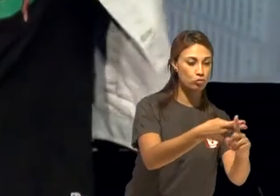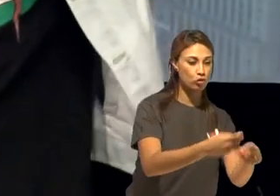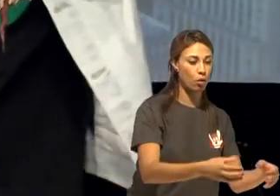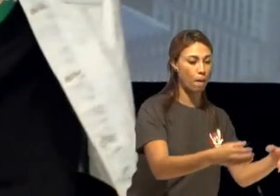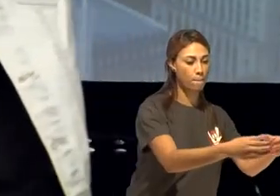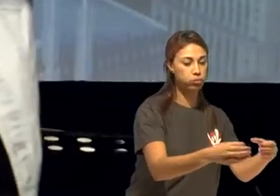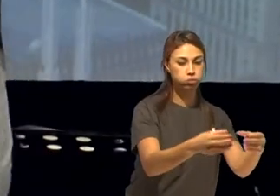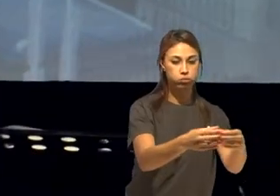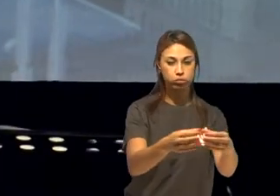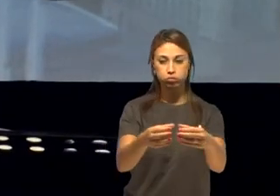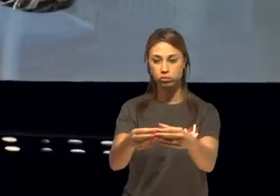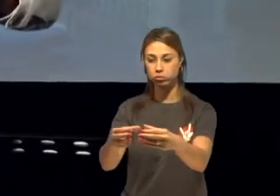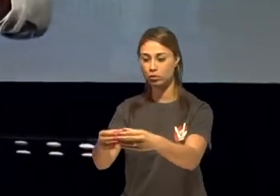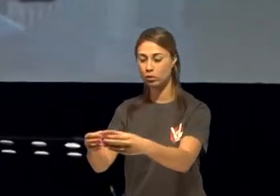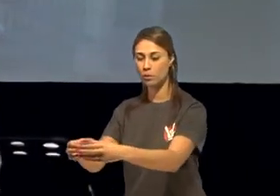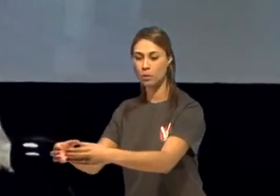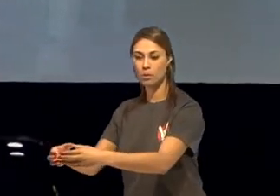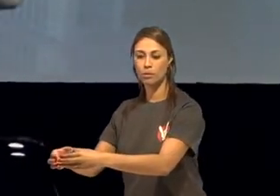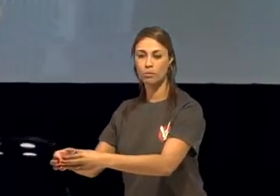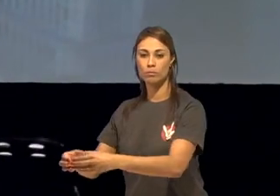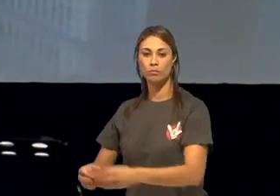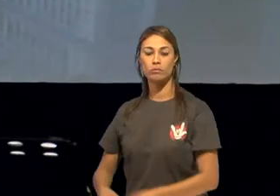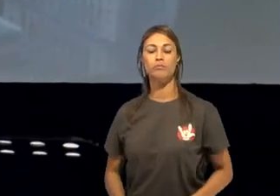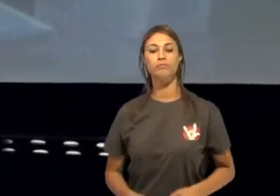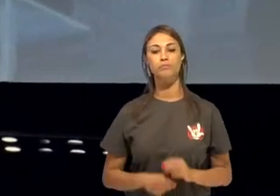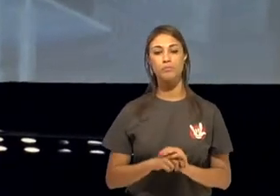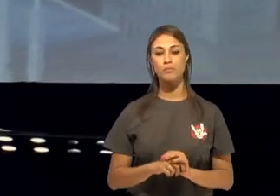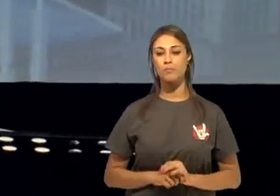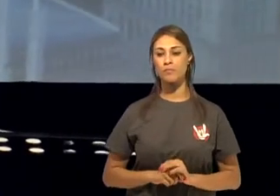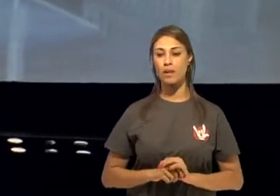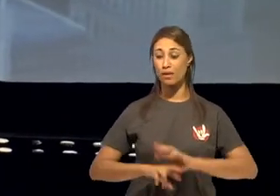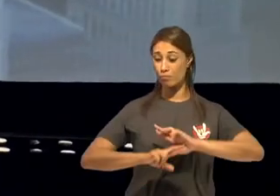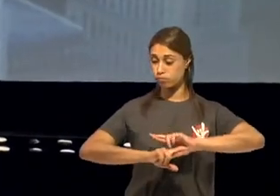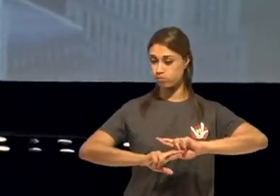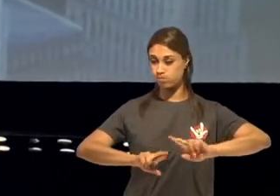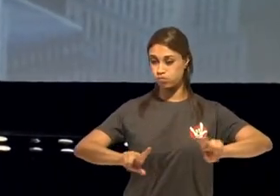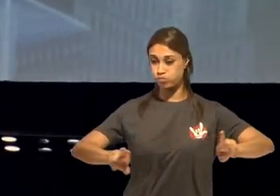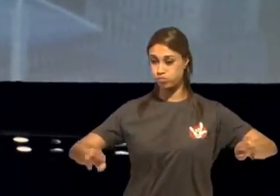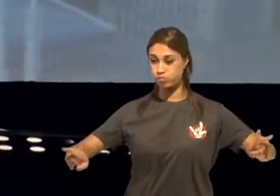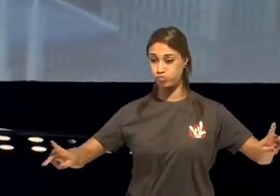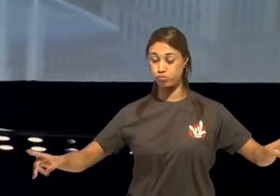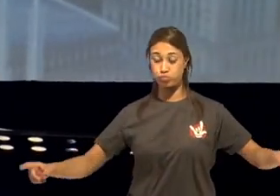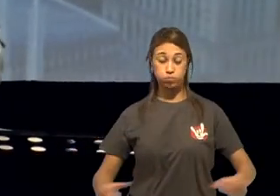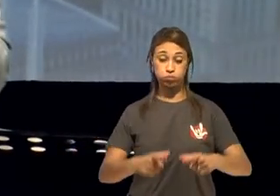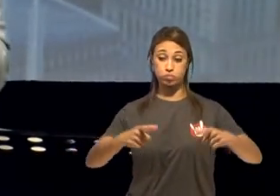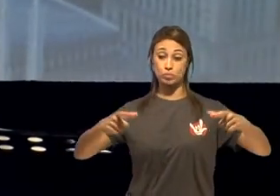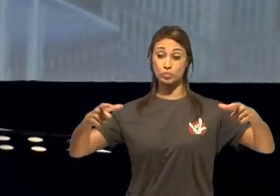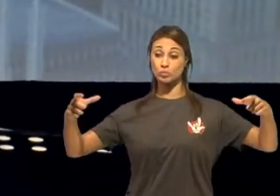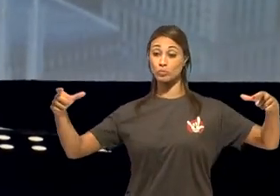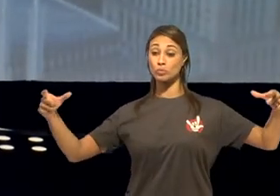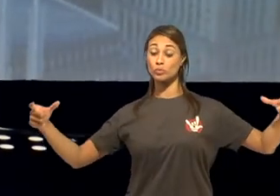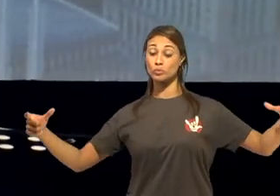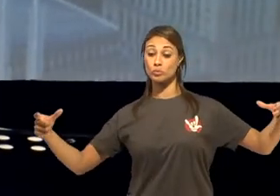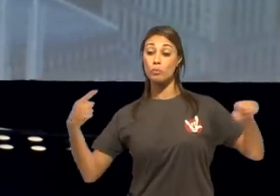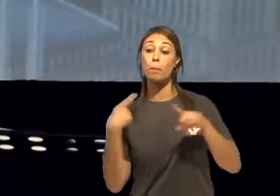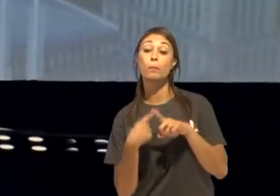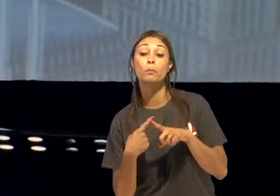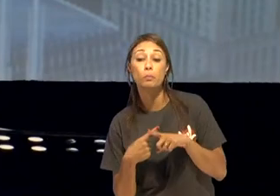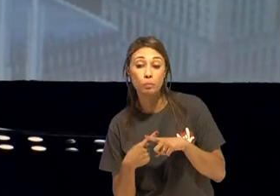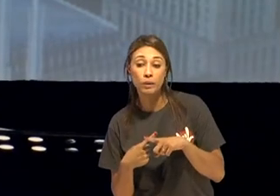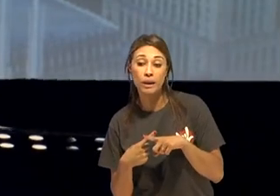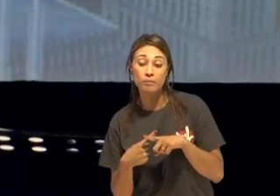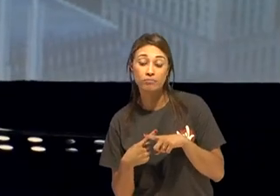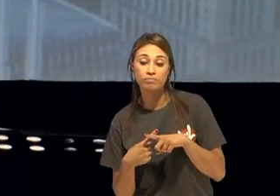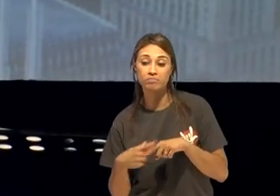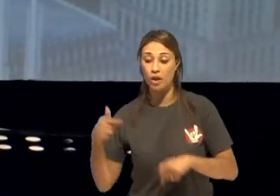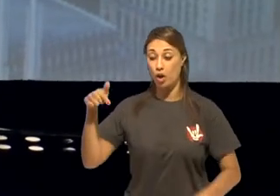pum, aí o Giovanni para o Roberto Reggiani, pum, aí o Rick começou a liderar, e o negócio cresceu, sabe por quê? Porque aqueles 7